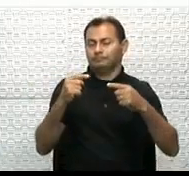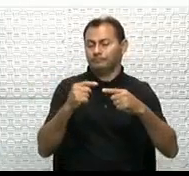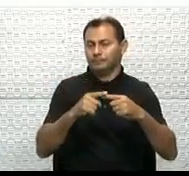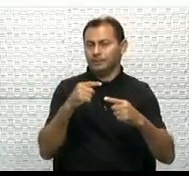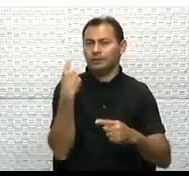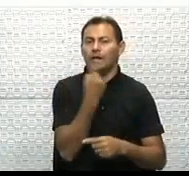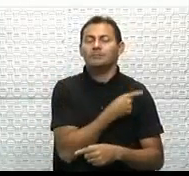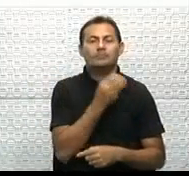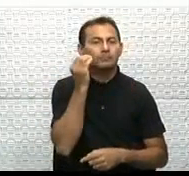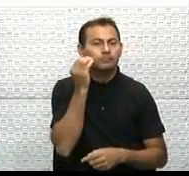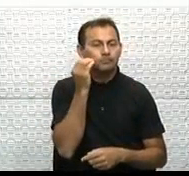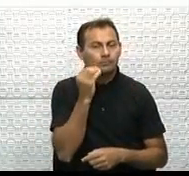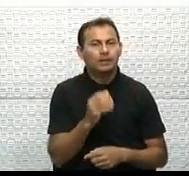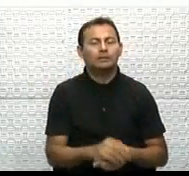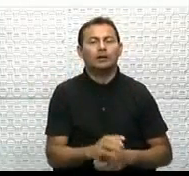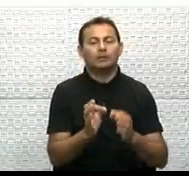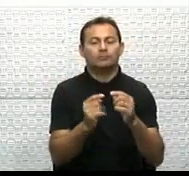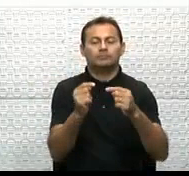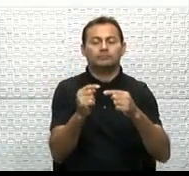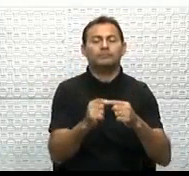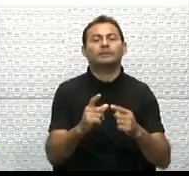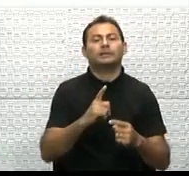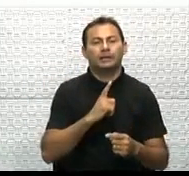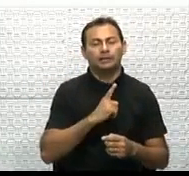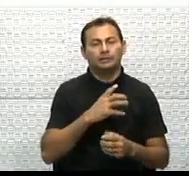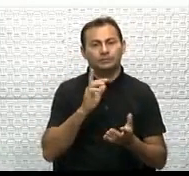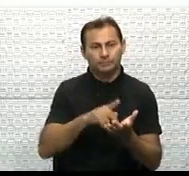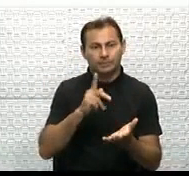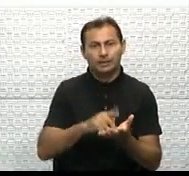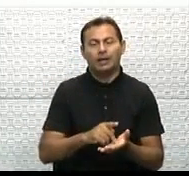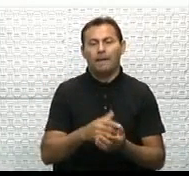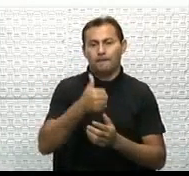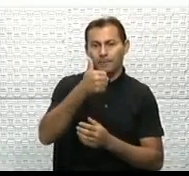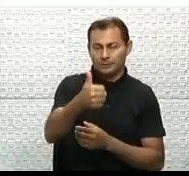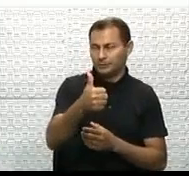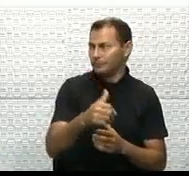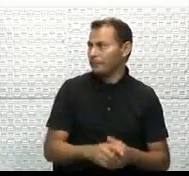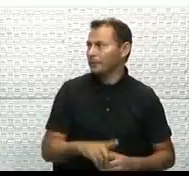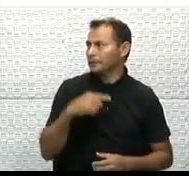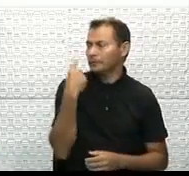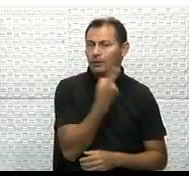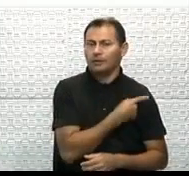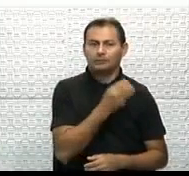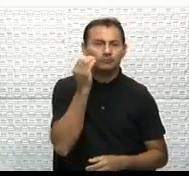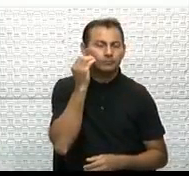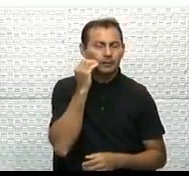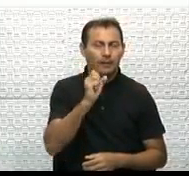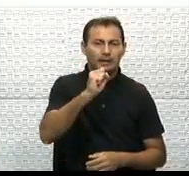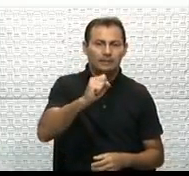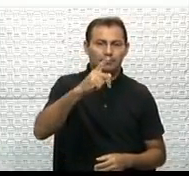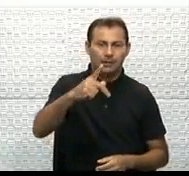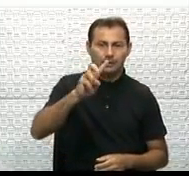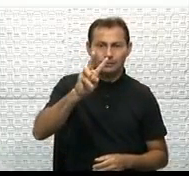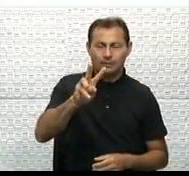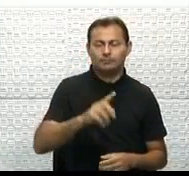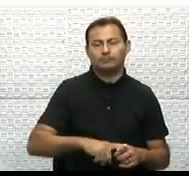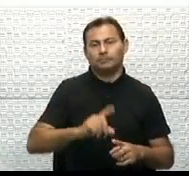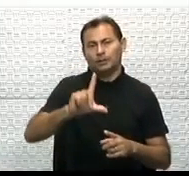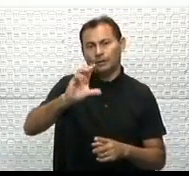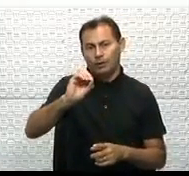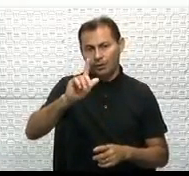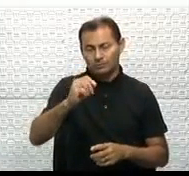Então, nós testamos que essa correlação ela existe de fato, que ela é positiva. Nós testamos na situação problema 2.